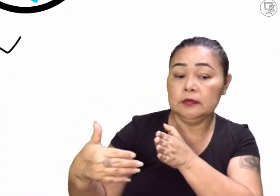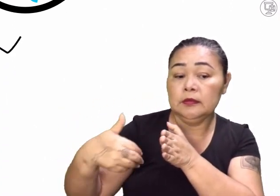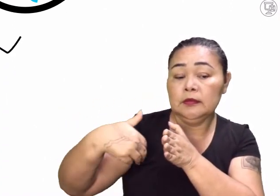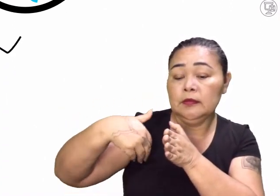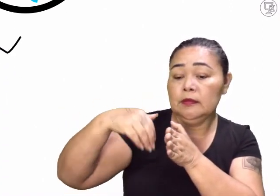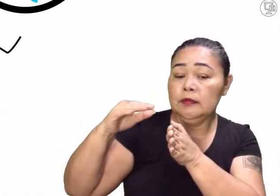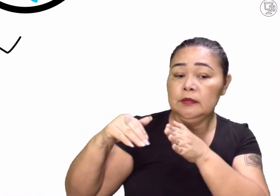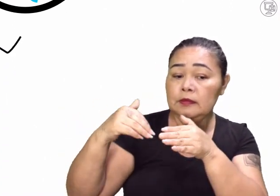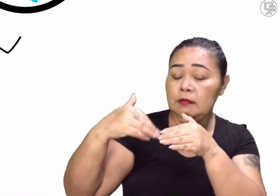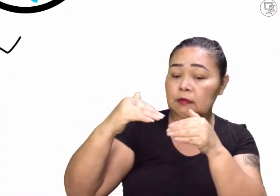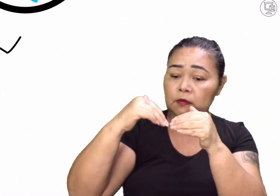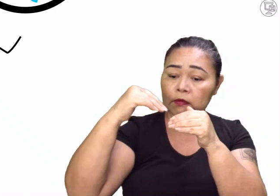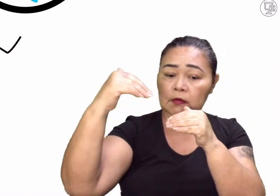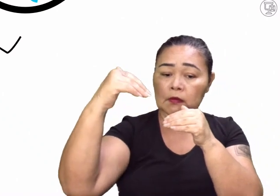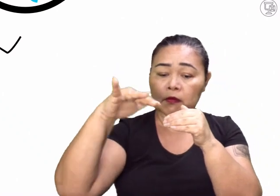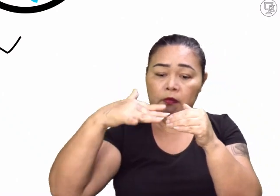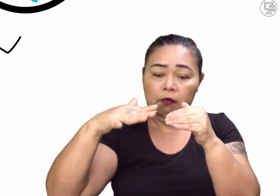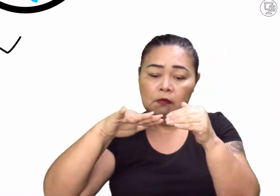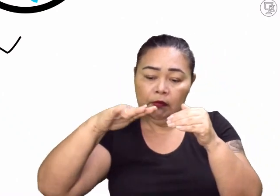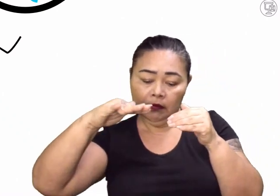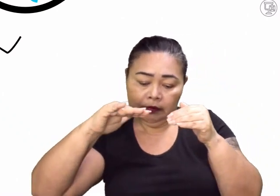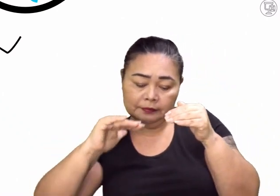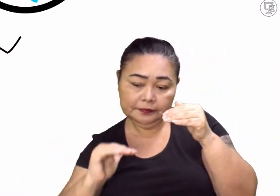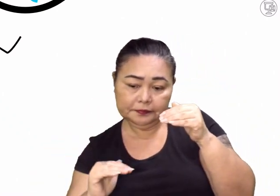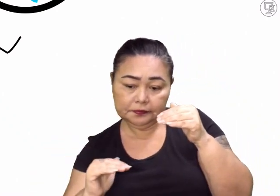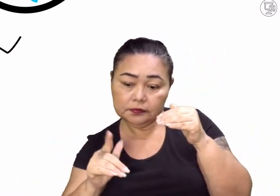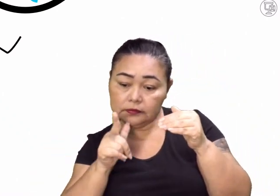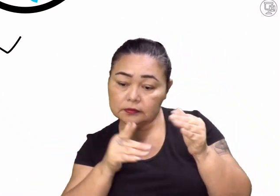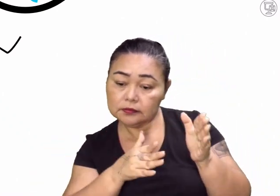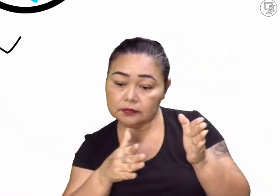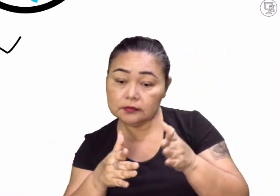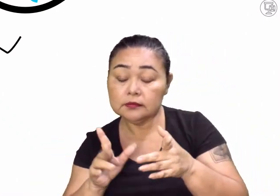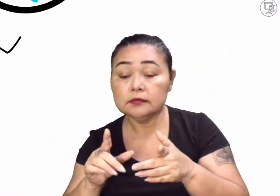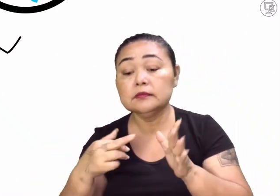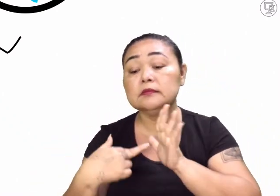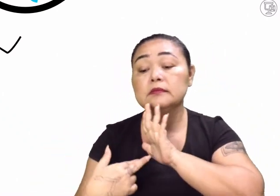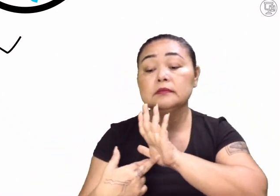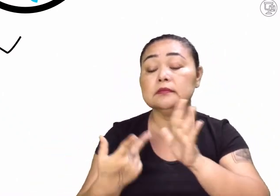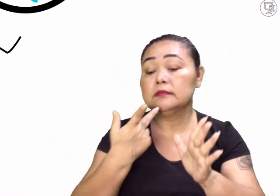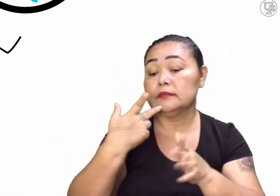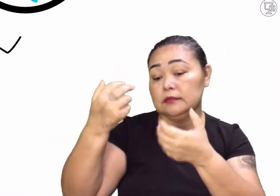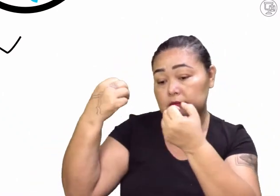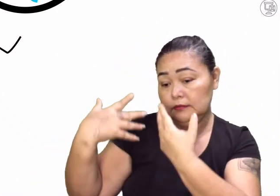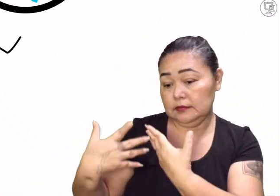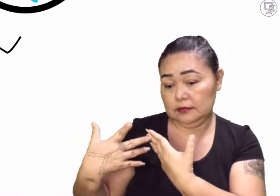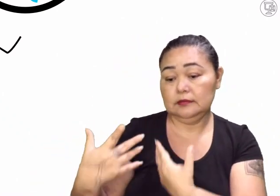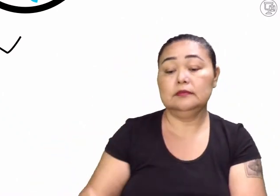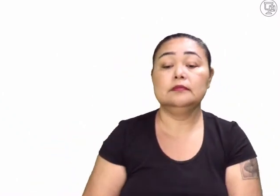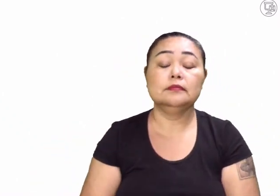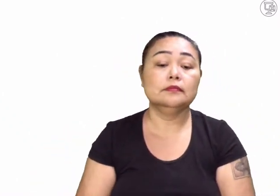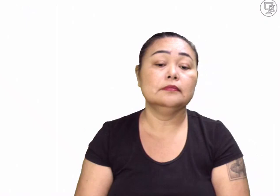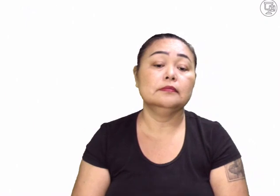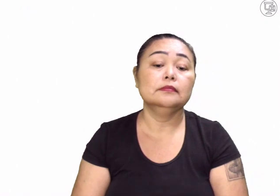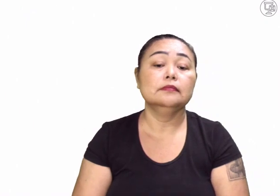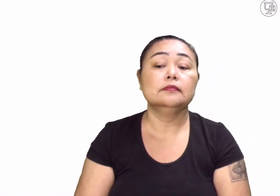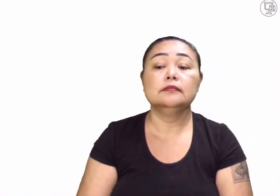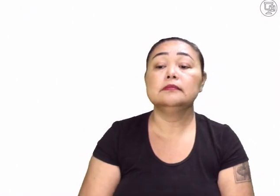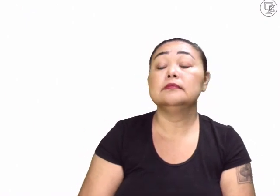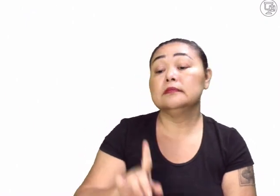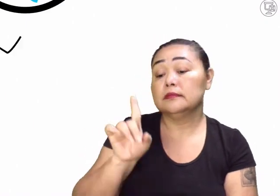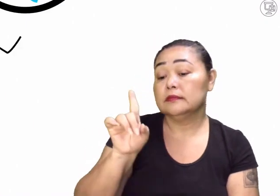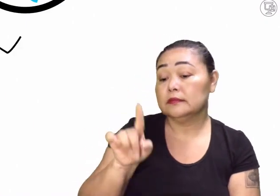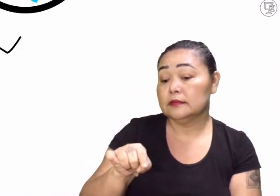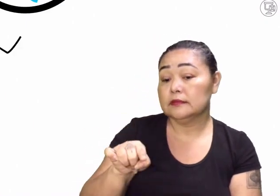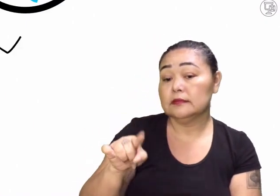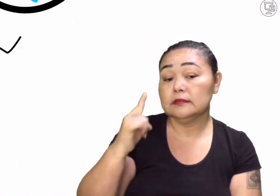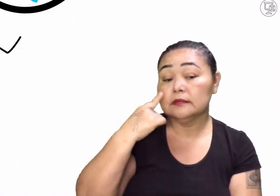curso, como o professor Jorge falou, o médio curso e o baixo curso. Só para representar o que falamos há pouco, né, professor Jorge? Então,